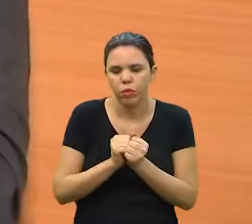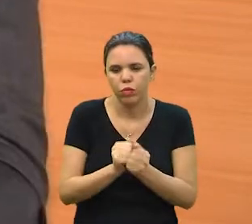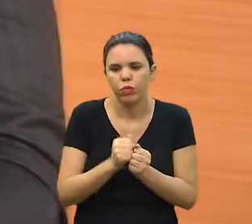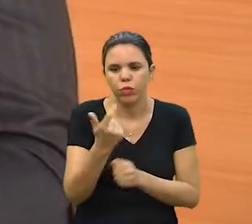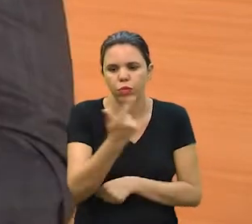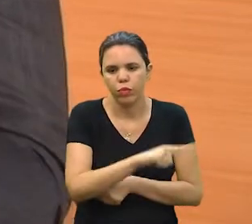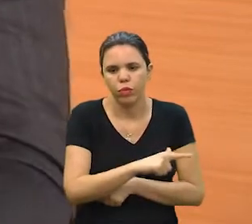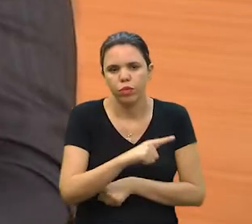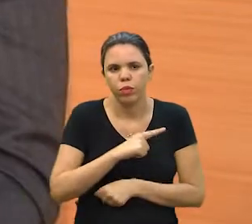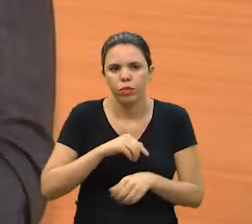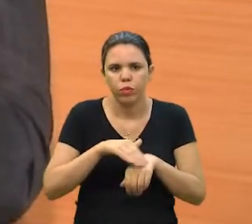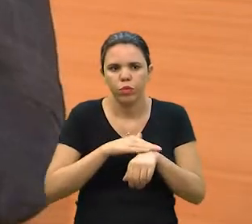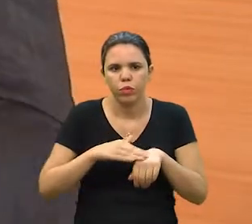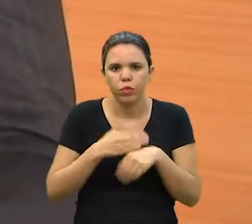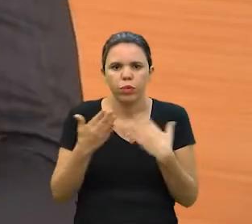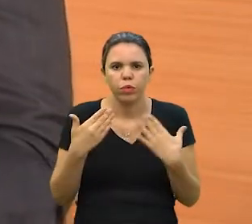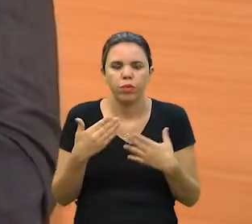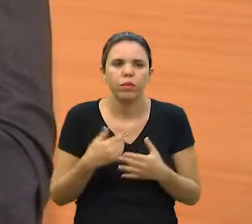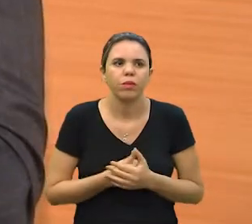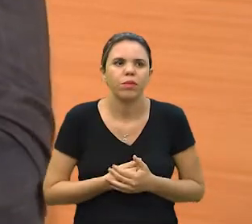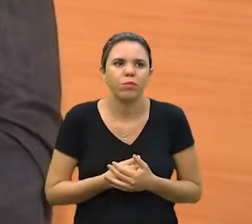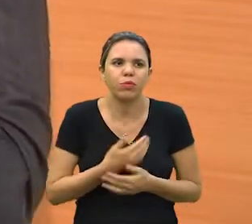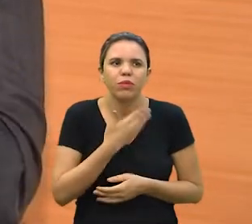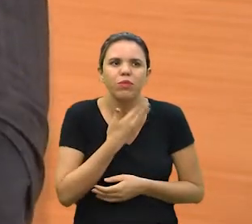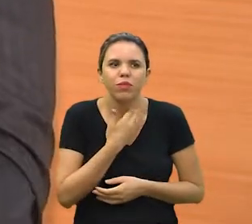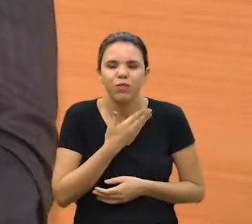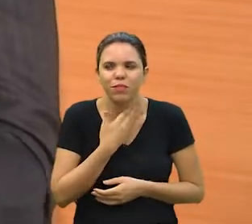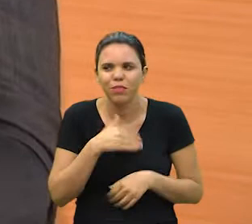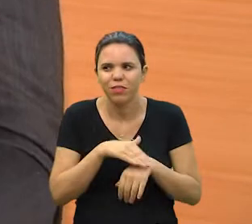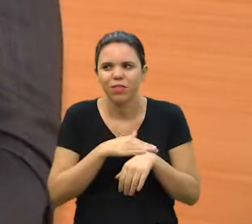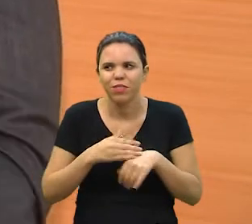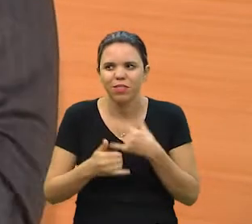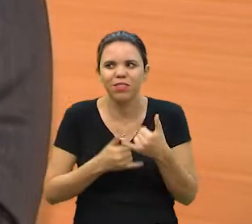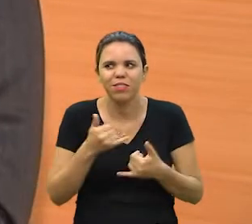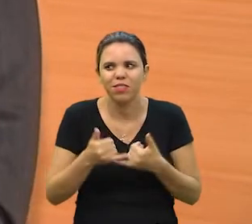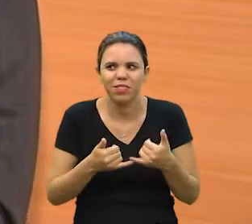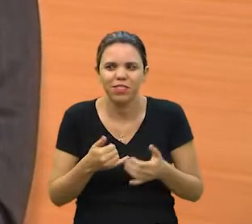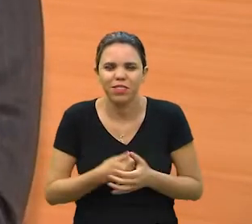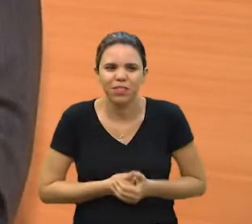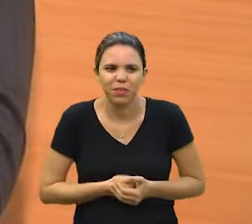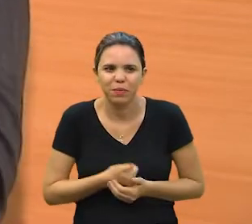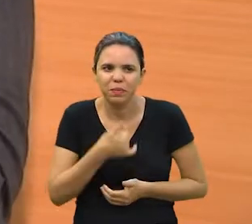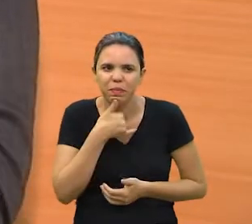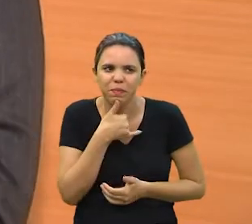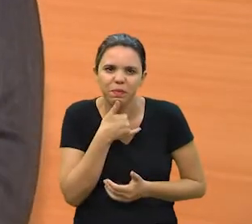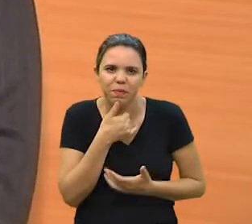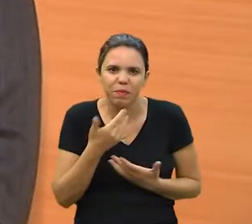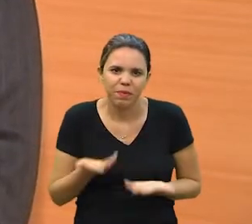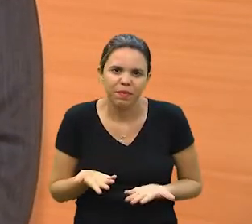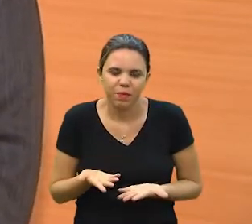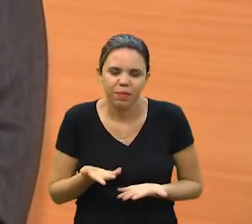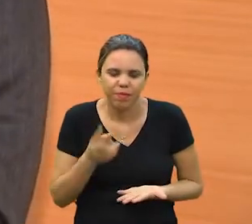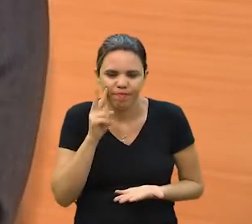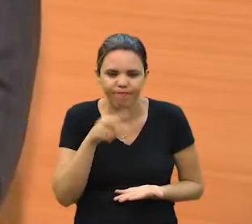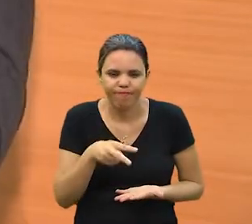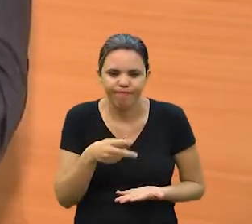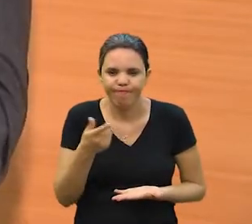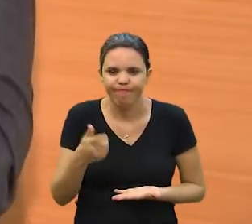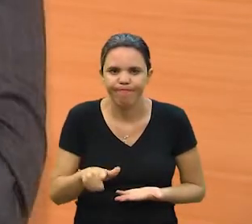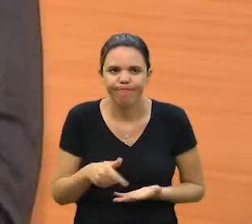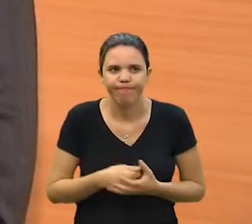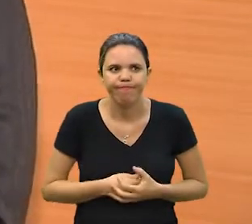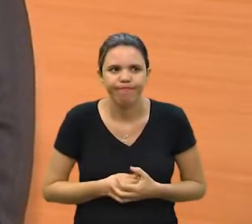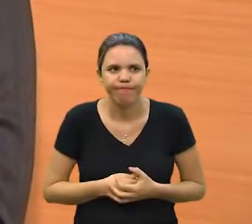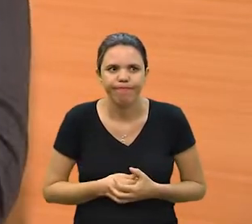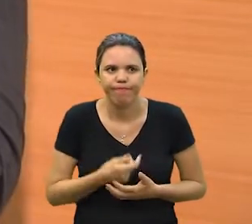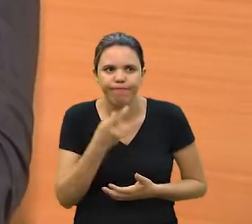estar junto com outras, né, tem que conversar, tem que bater papo, tem que conversar, tem que brincar. E infelizmente vejo mais uma